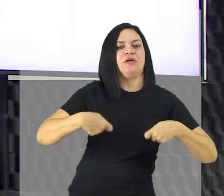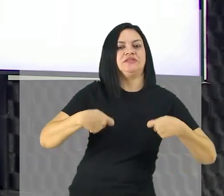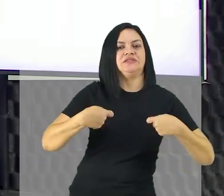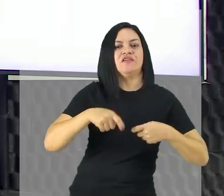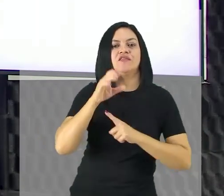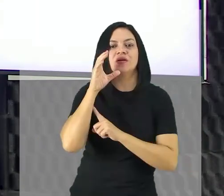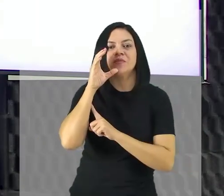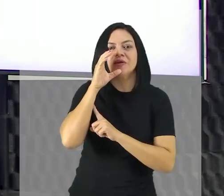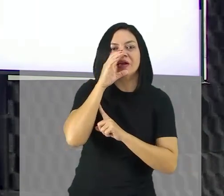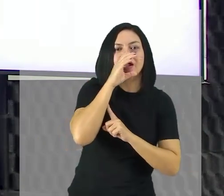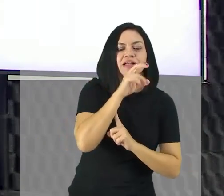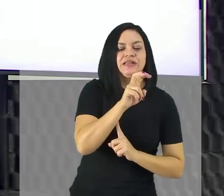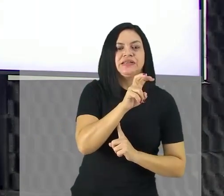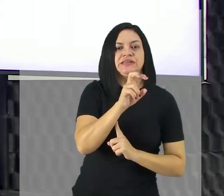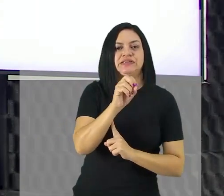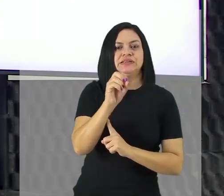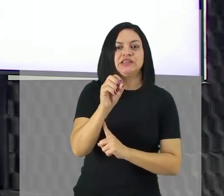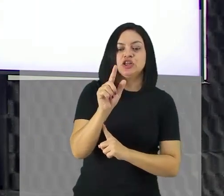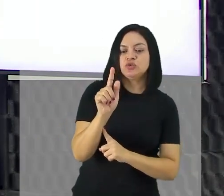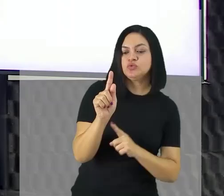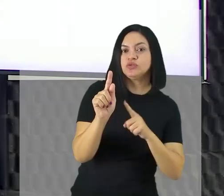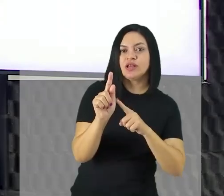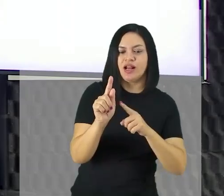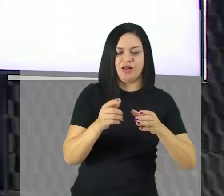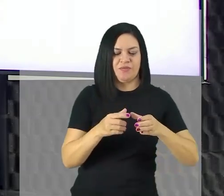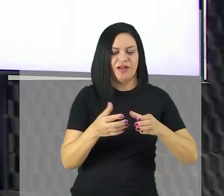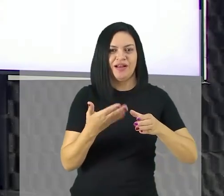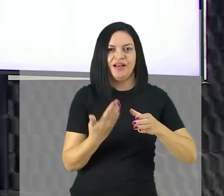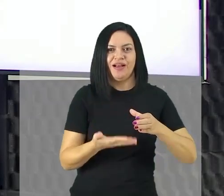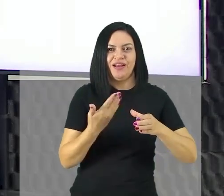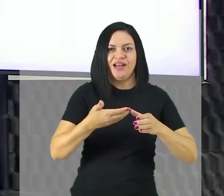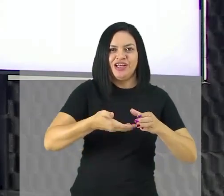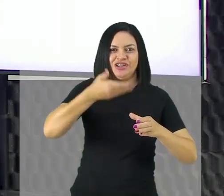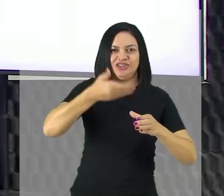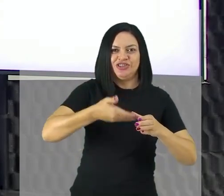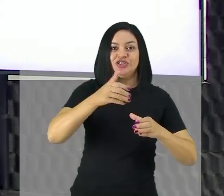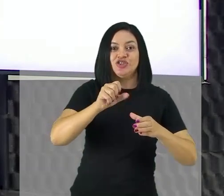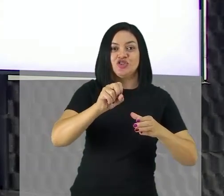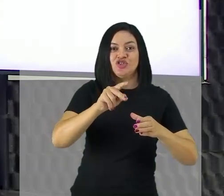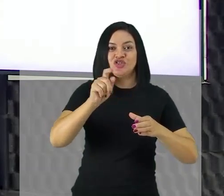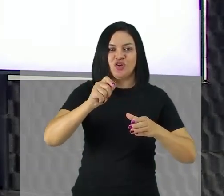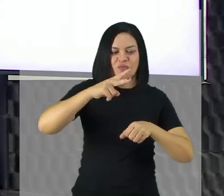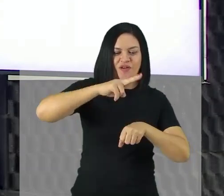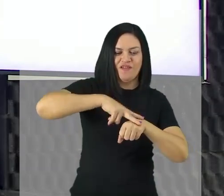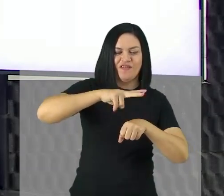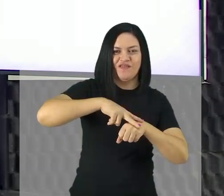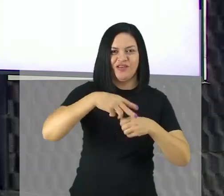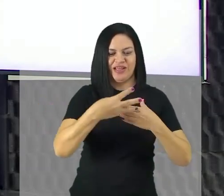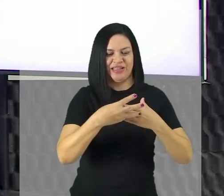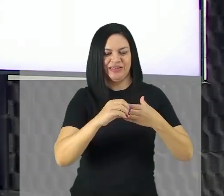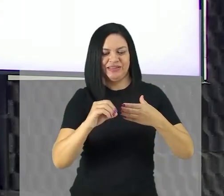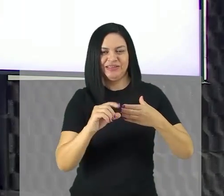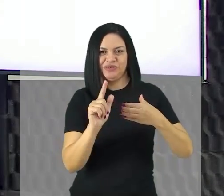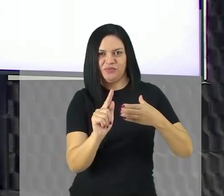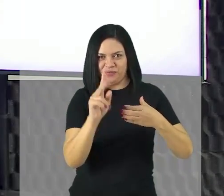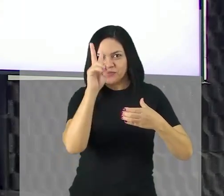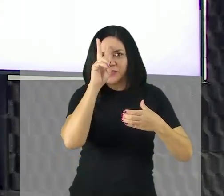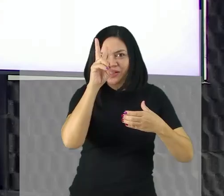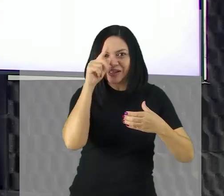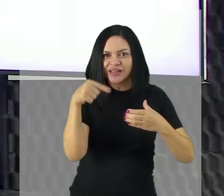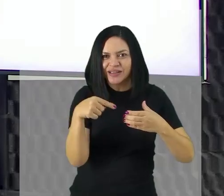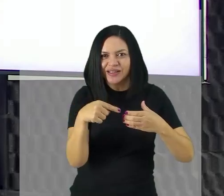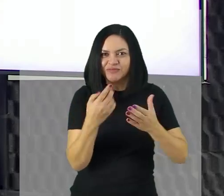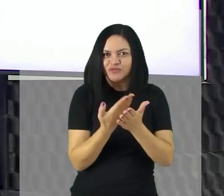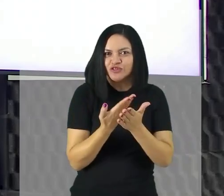aquecer 500 gramas de sopa em uma tigela de vidro de 300 gramas. Quanto